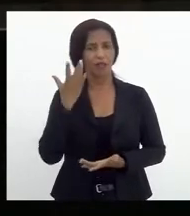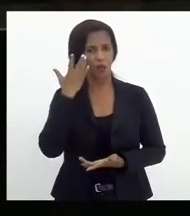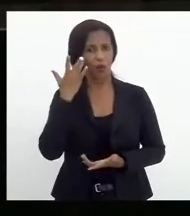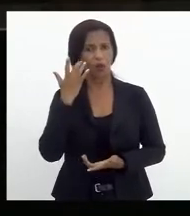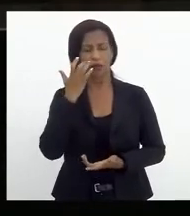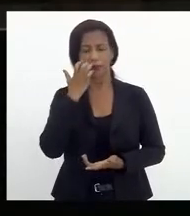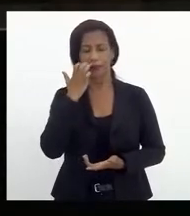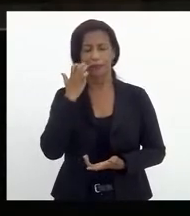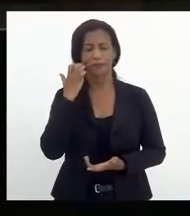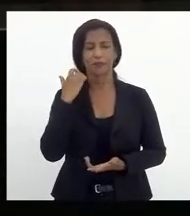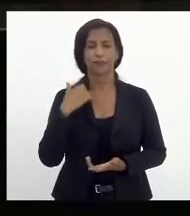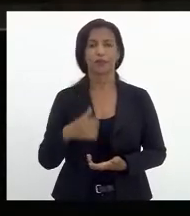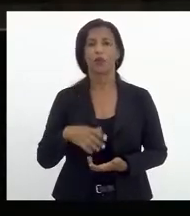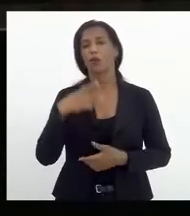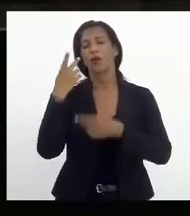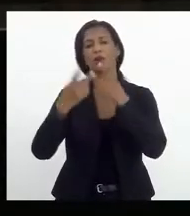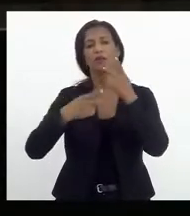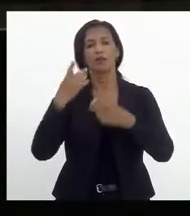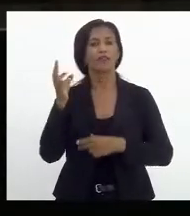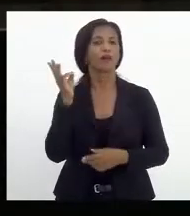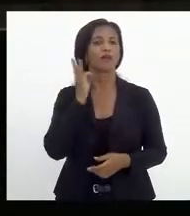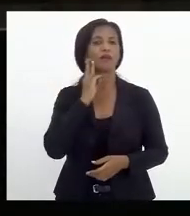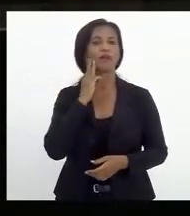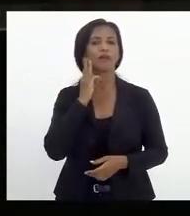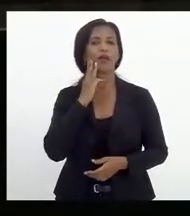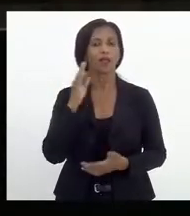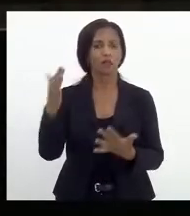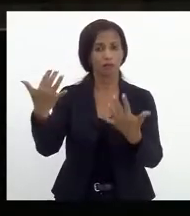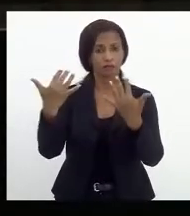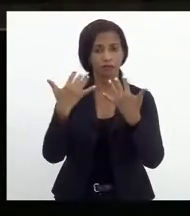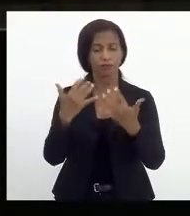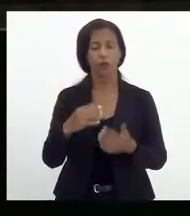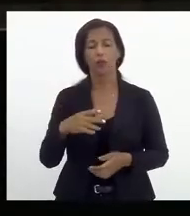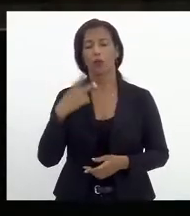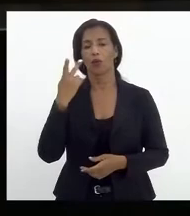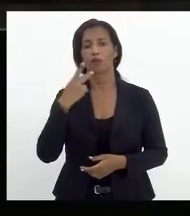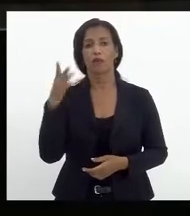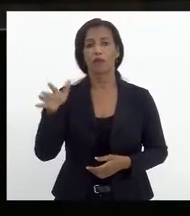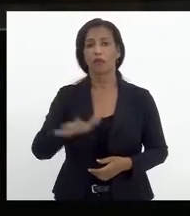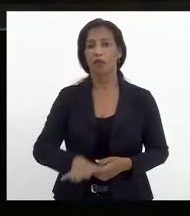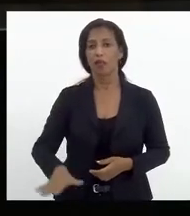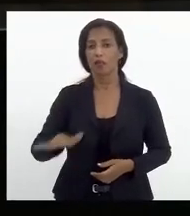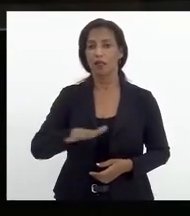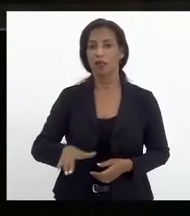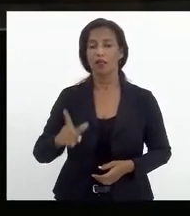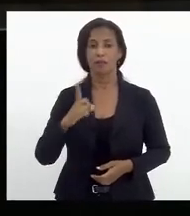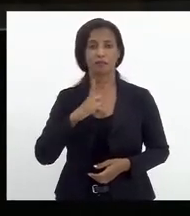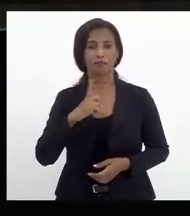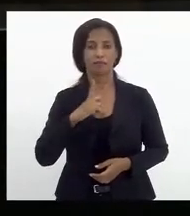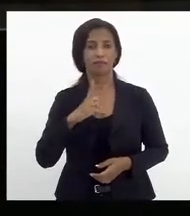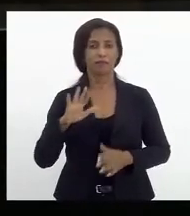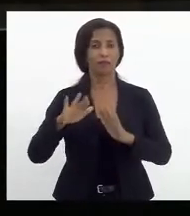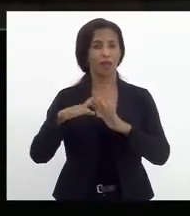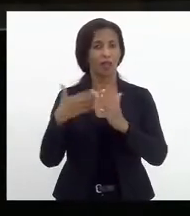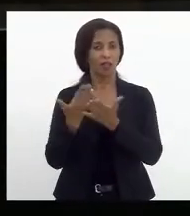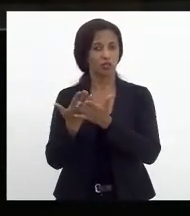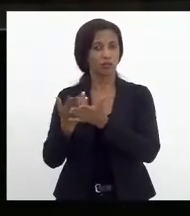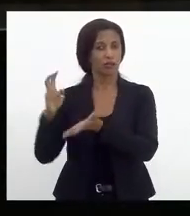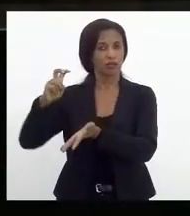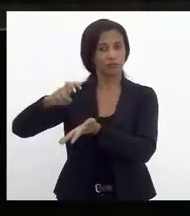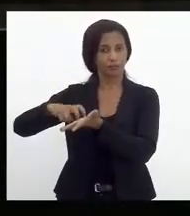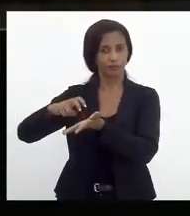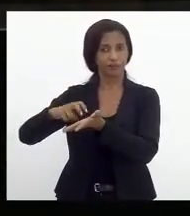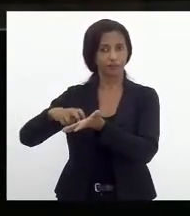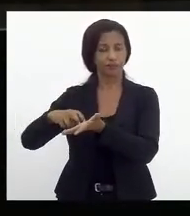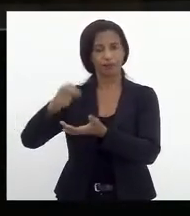polêmica, quando se fala, deputado Valdec, quando se fala da criança que utiliza a escola durante o dia, que é